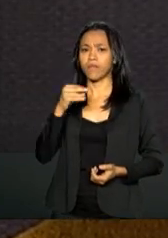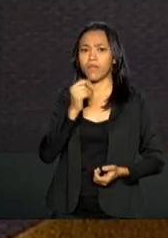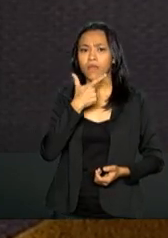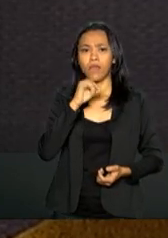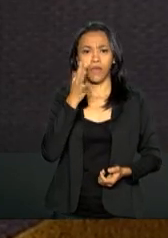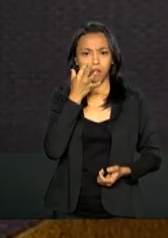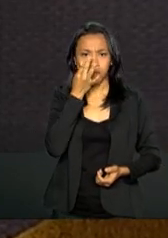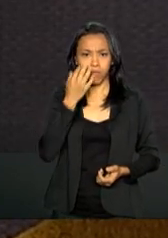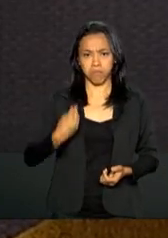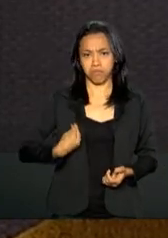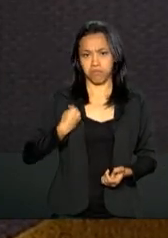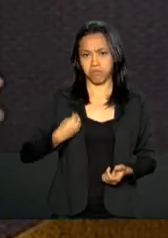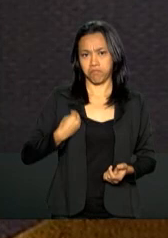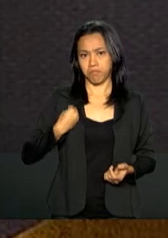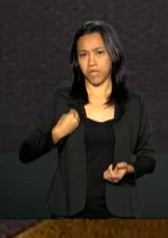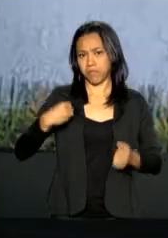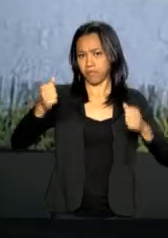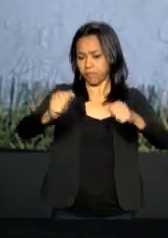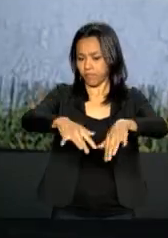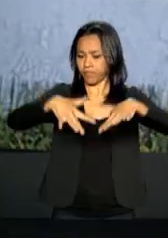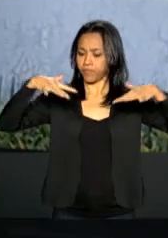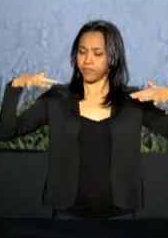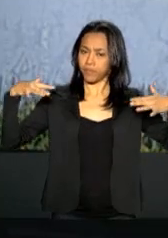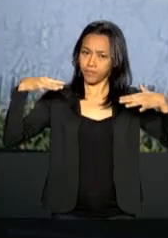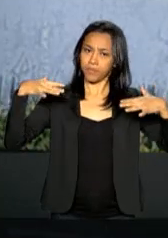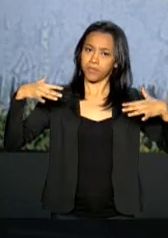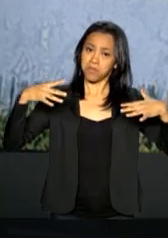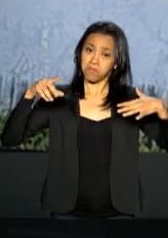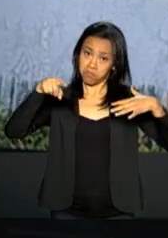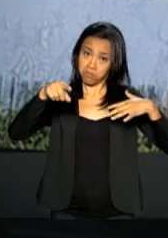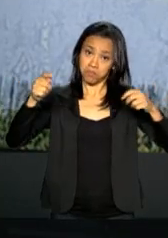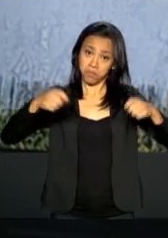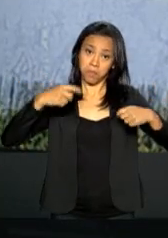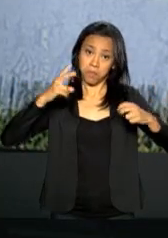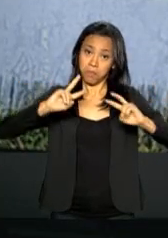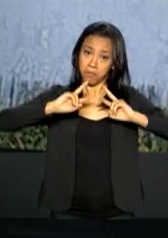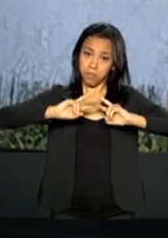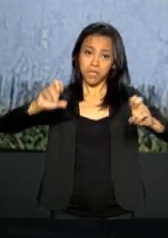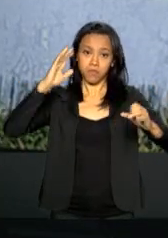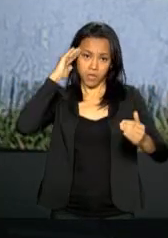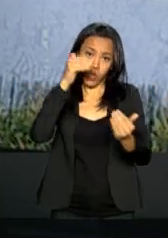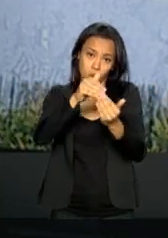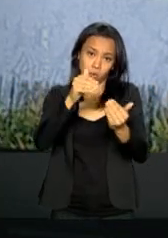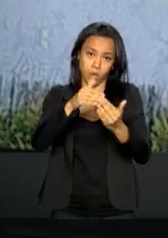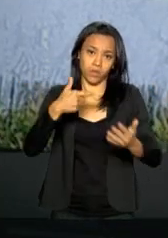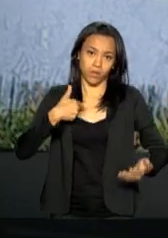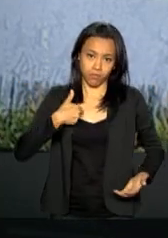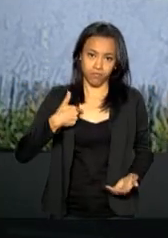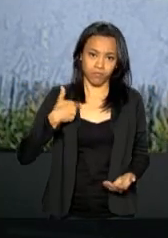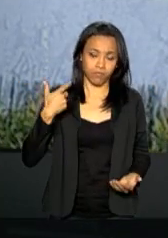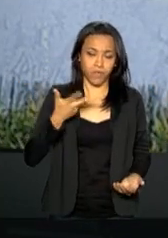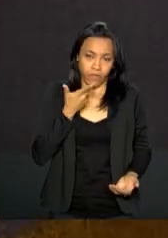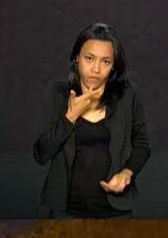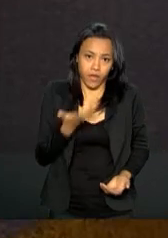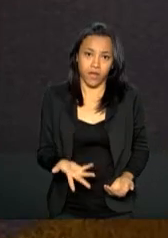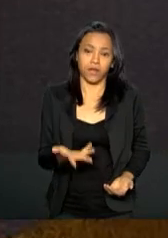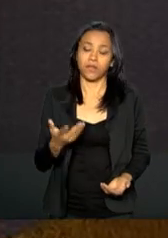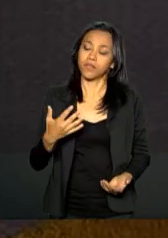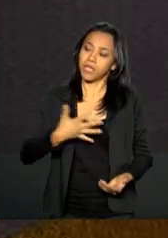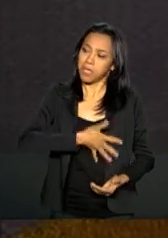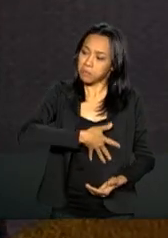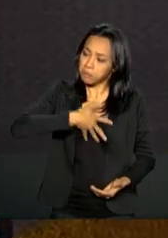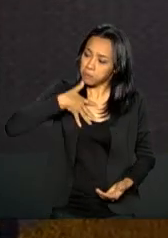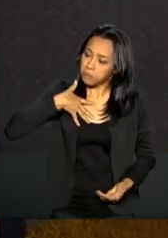para comprovar as minhas as minhas palavras é um prestígio extraordinária que